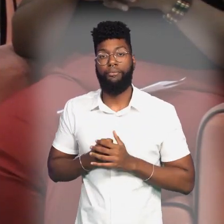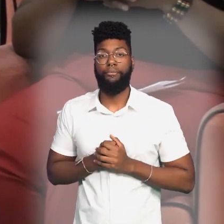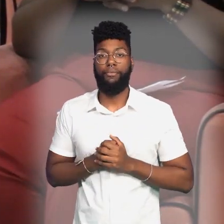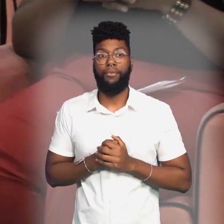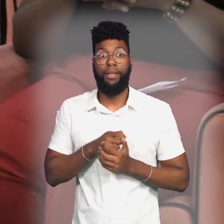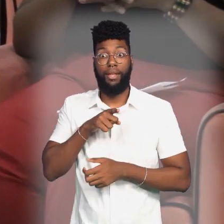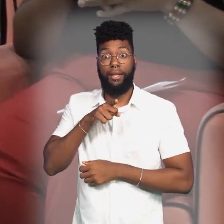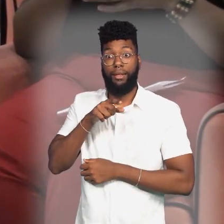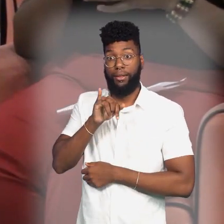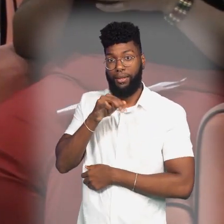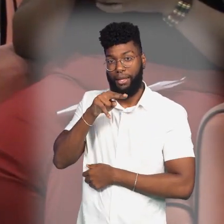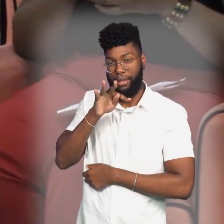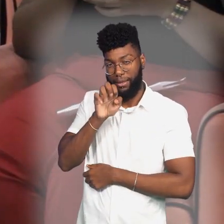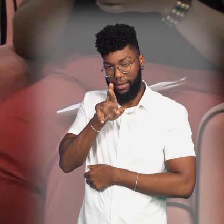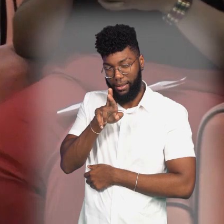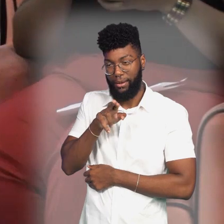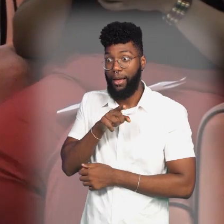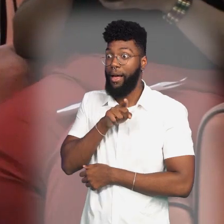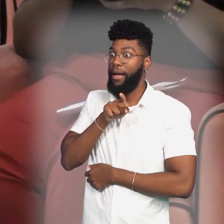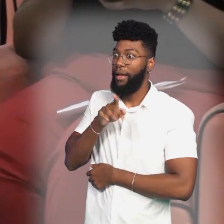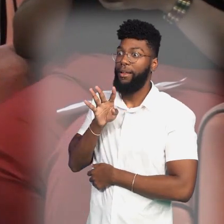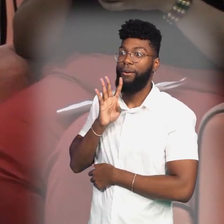Ele conhece, mas ele é gremista.